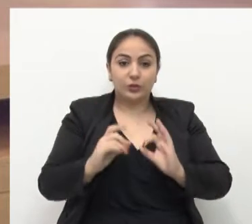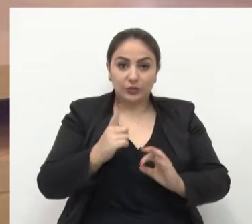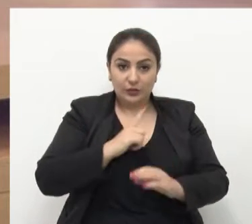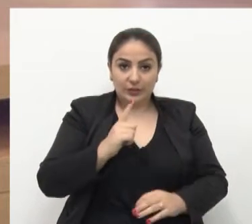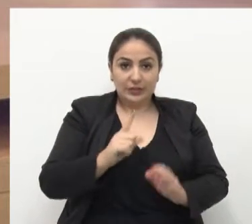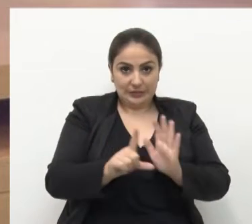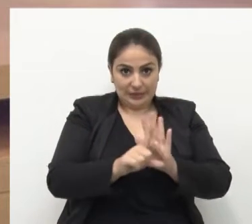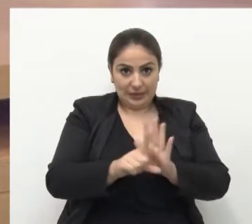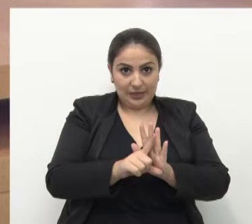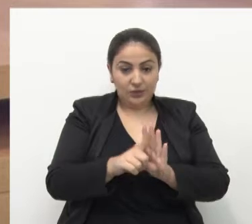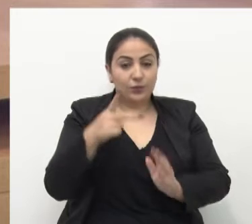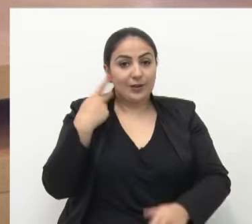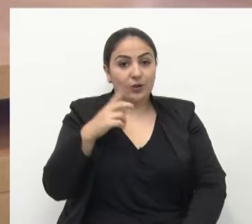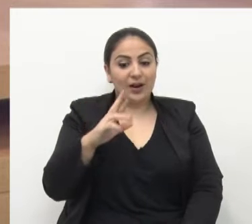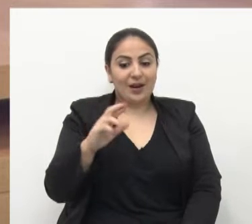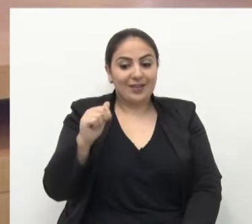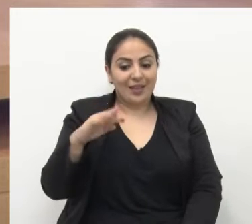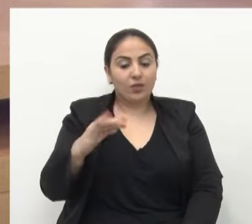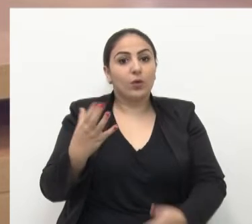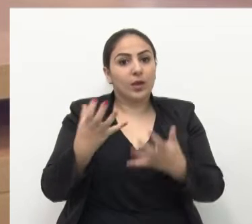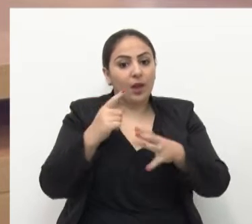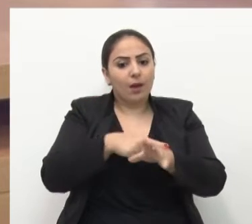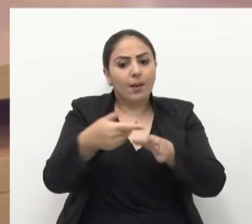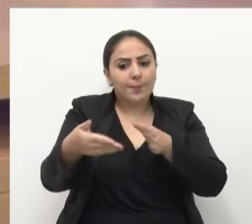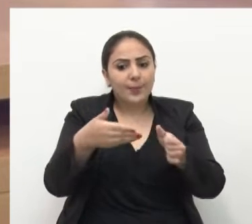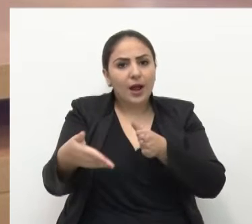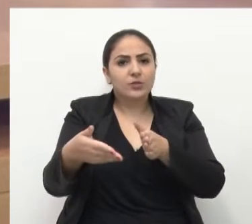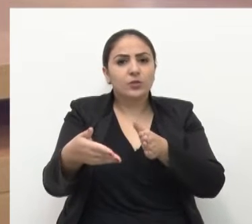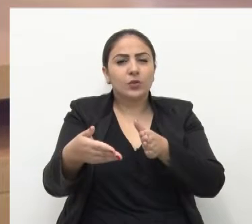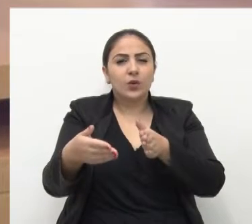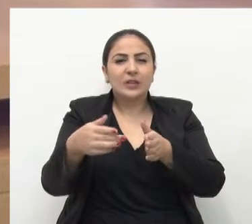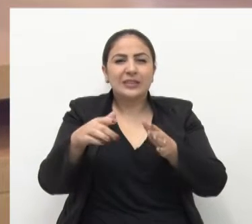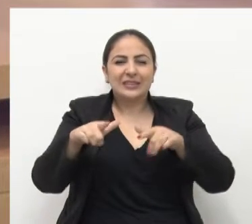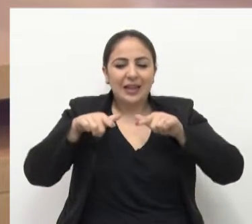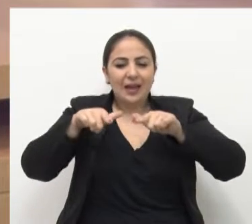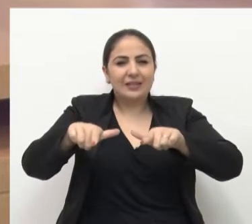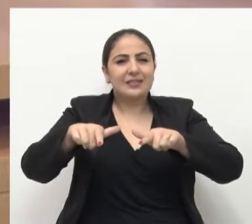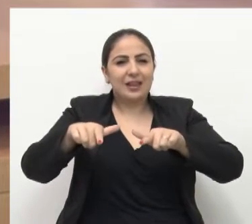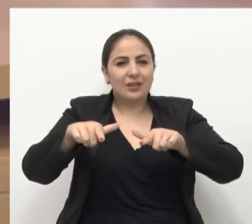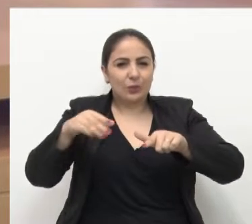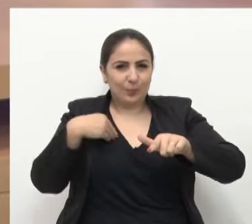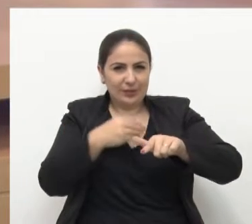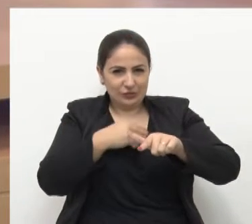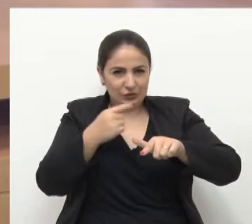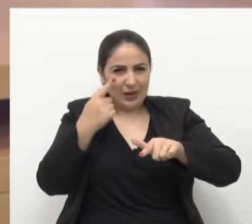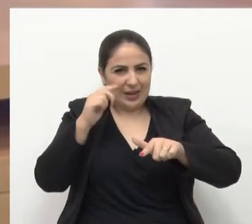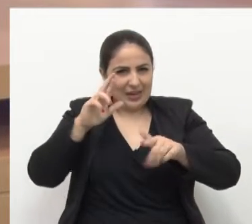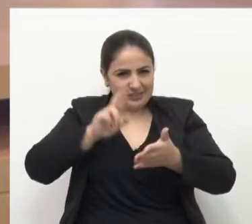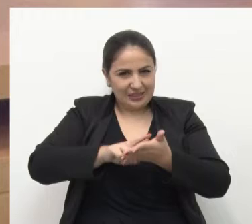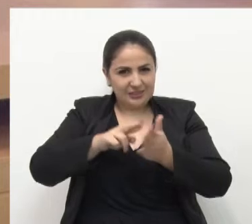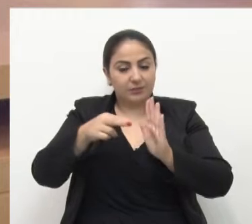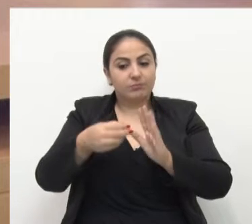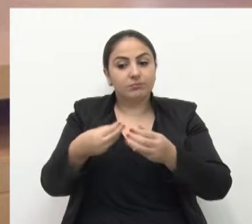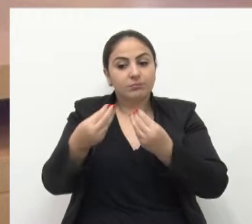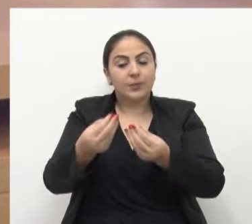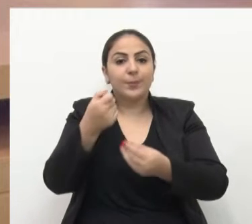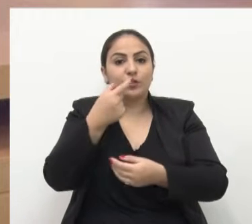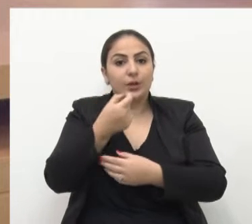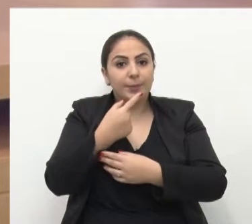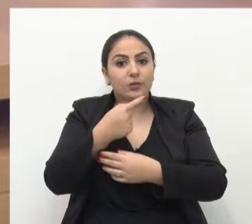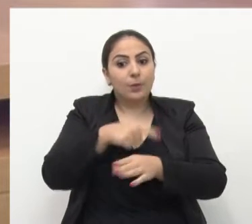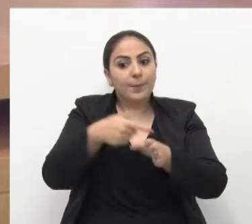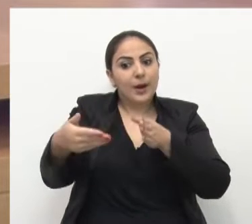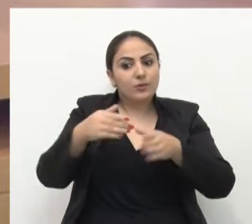renato xeque quer ampliar o prazo de validade das receitas para entrega de medicamentos nas unidades básicas de